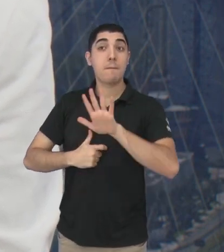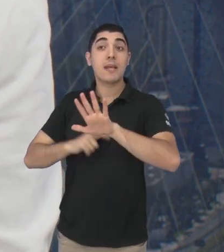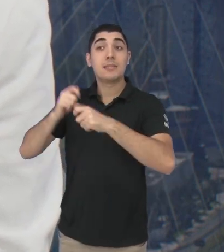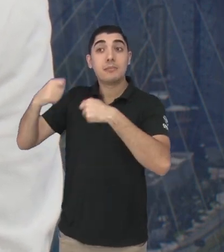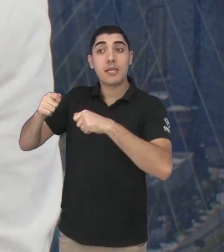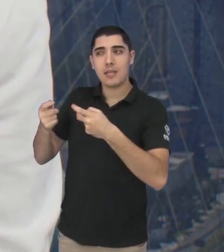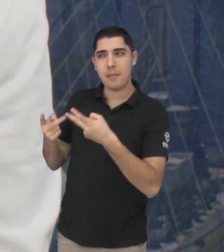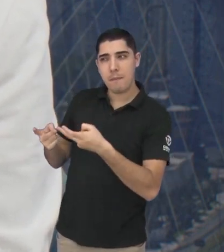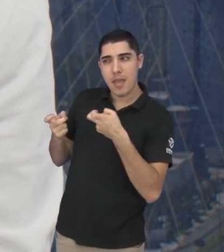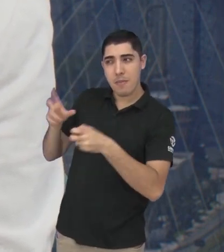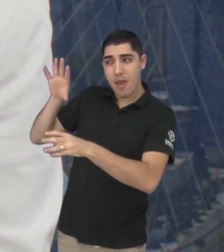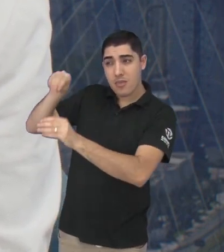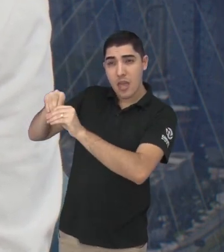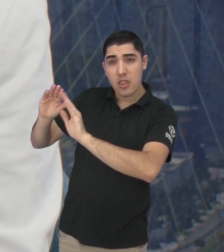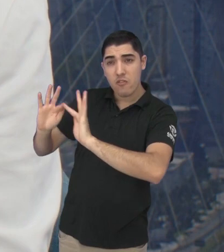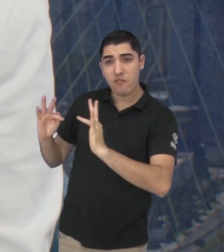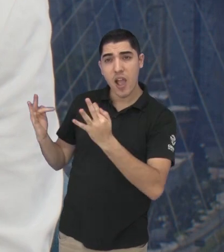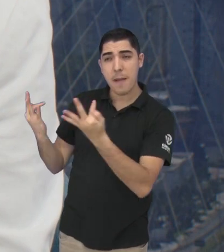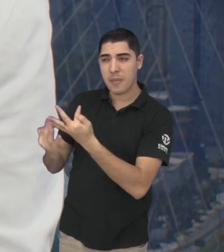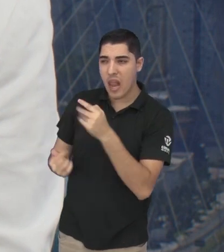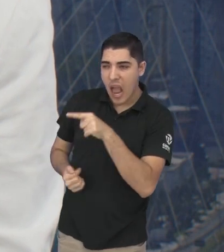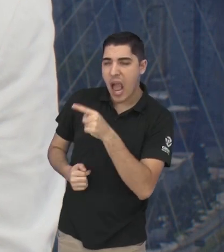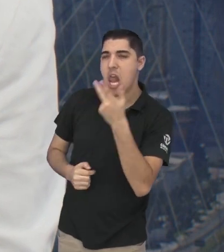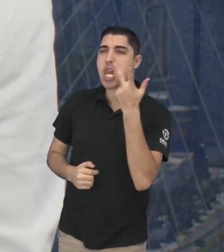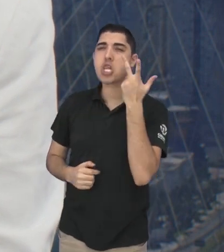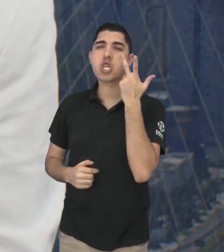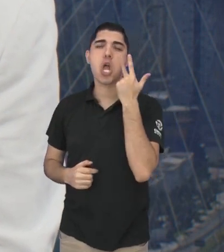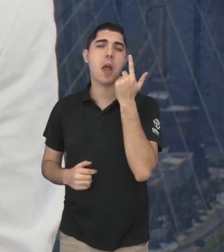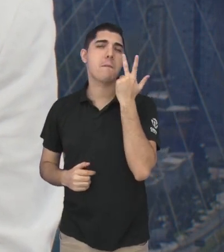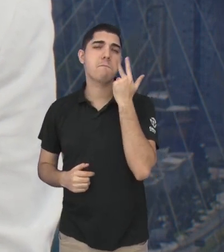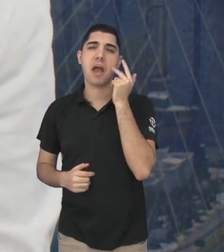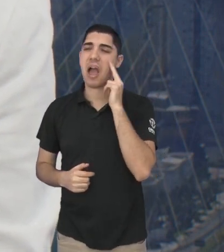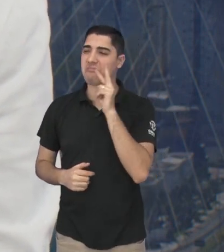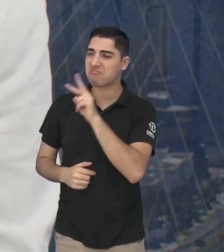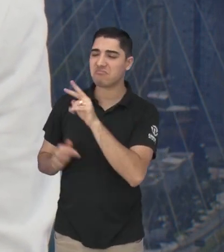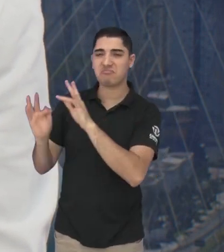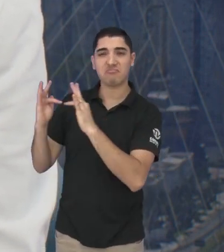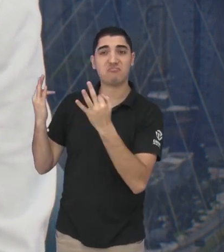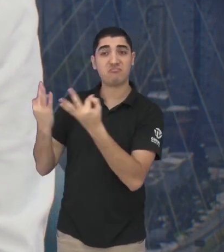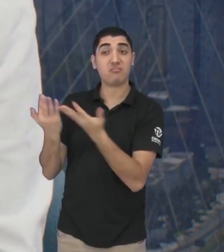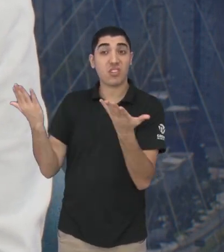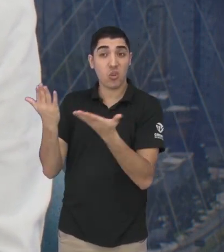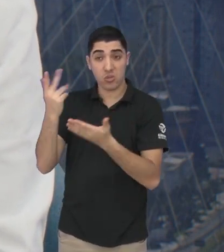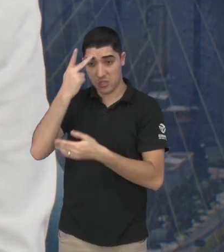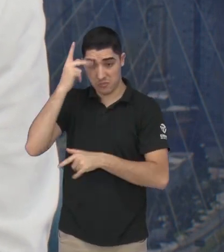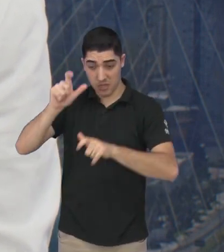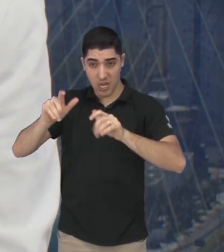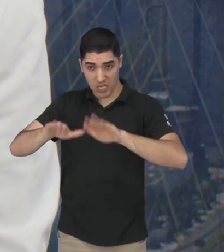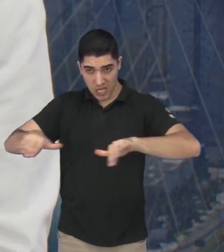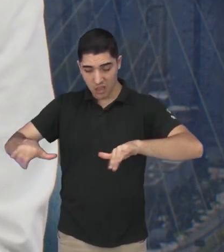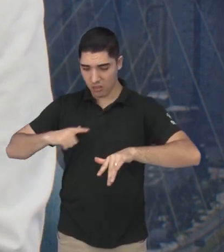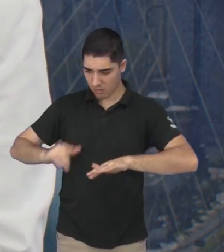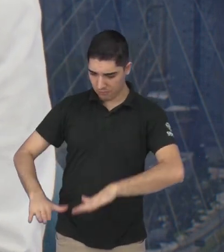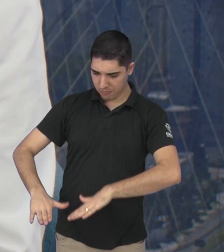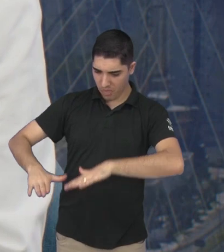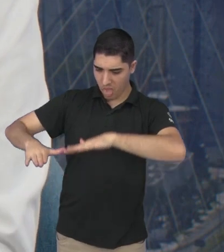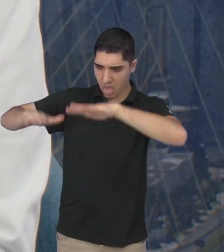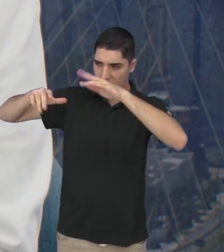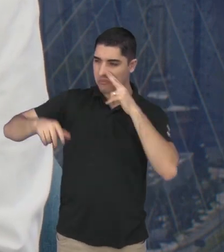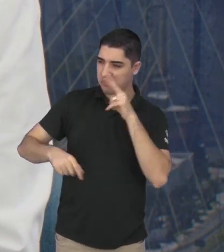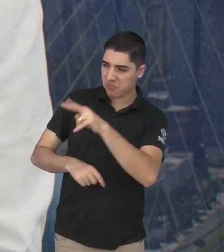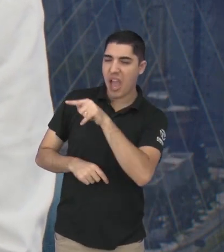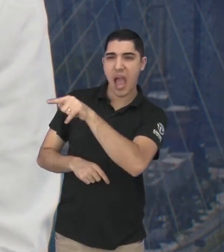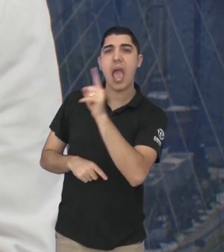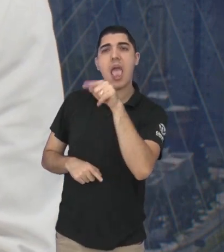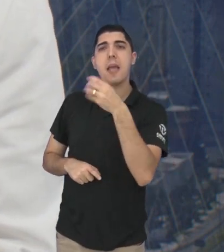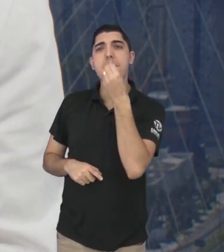convívio familiar muito normal e muito natural, né? Então, muitos hoje se crescem dentro desse ambiente, então acham que isso é bom